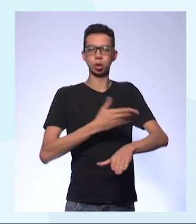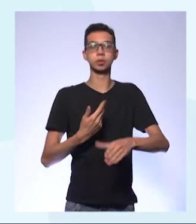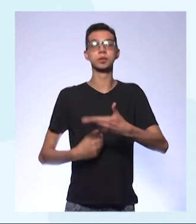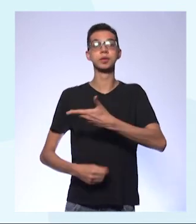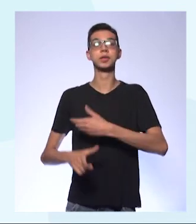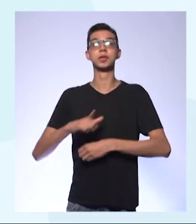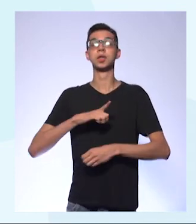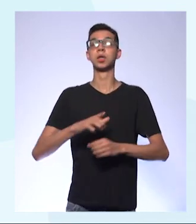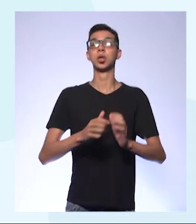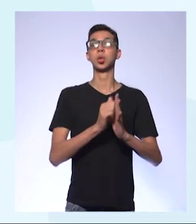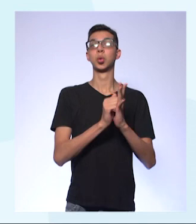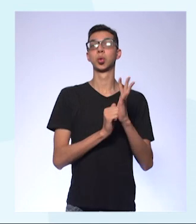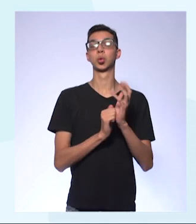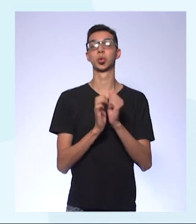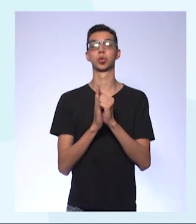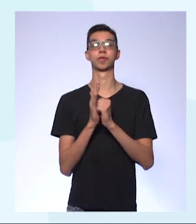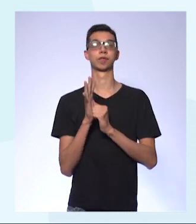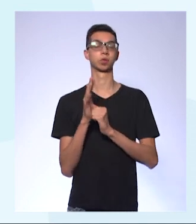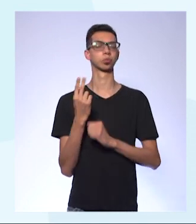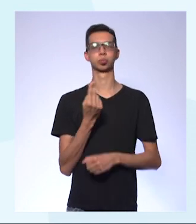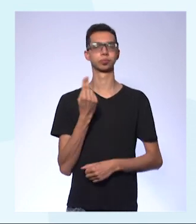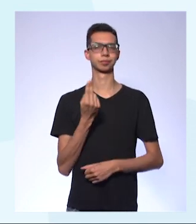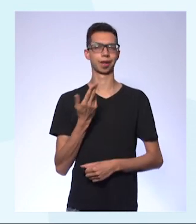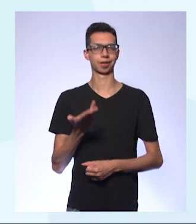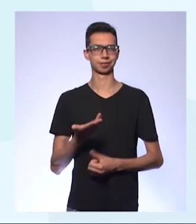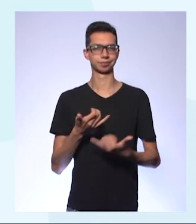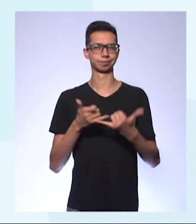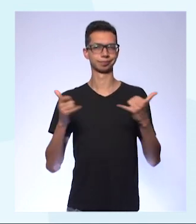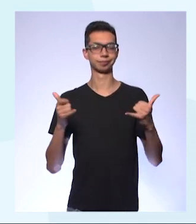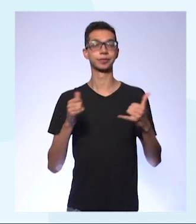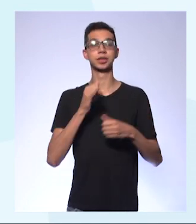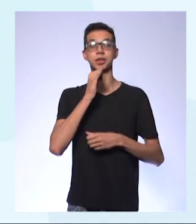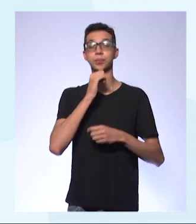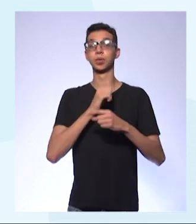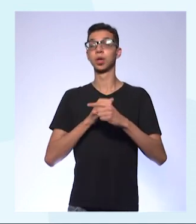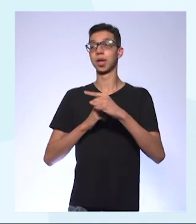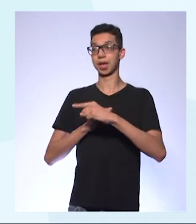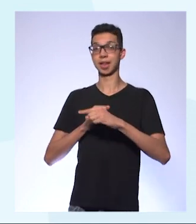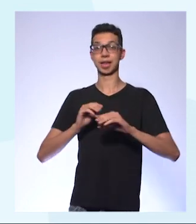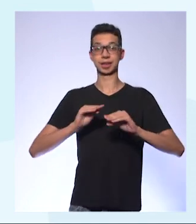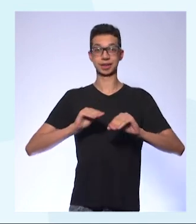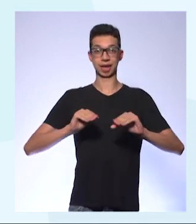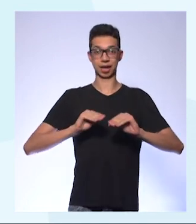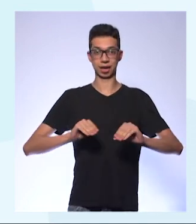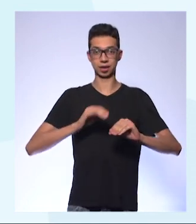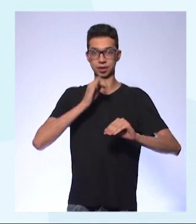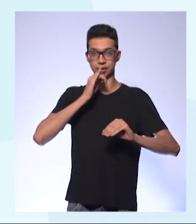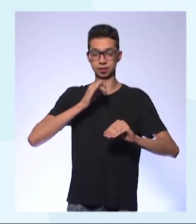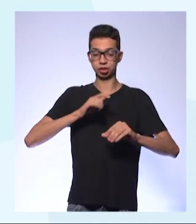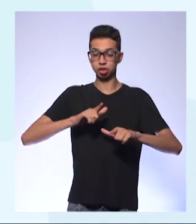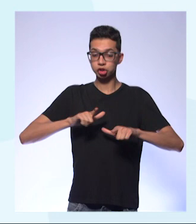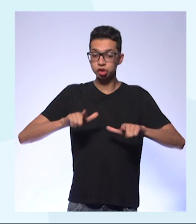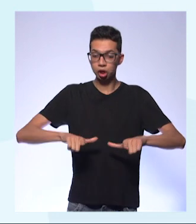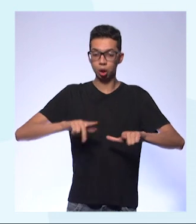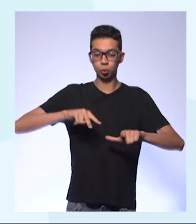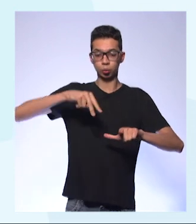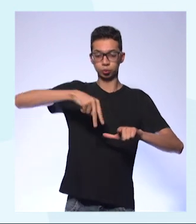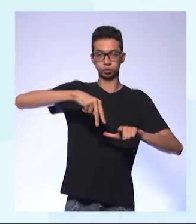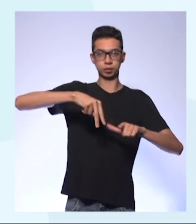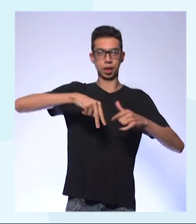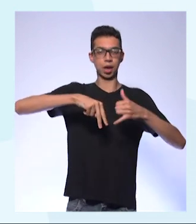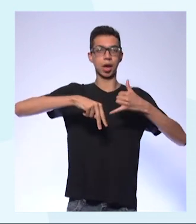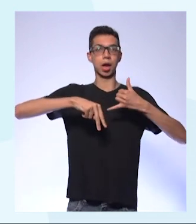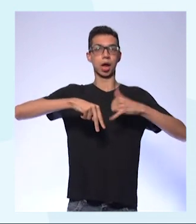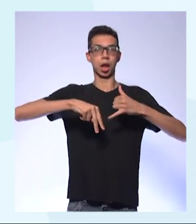um aterramento, né? Então a diferença de potencial entre ele e a Terra não vai existir. Então a corrente elétrica não vai percorrer pelo corpo